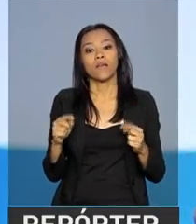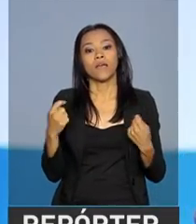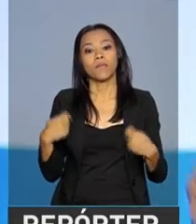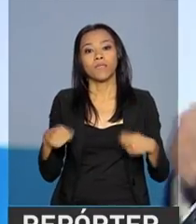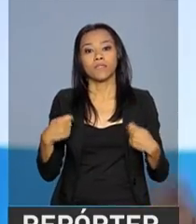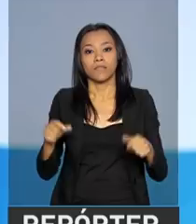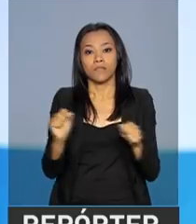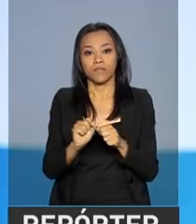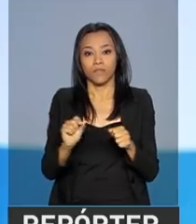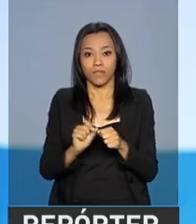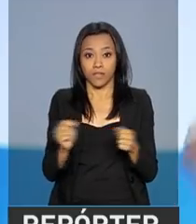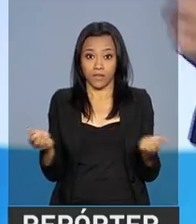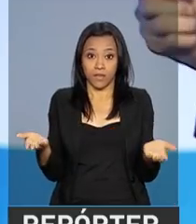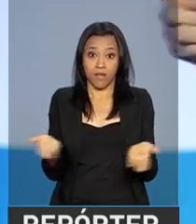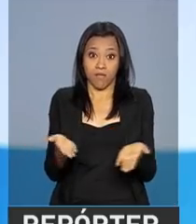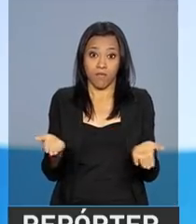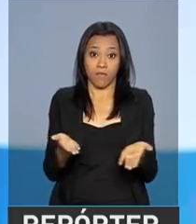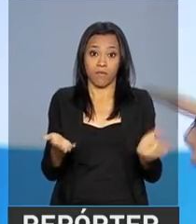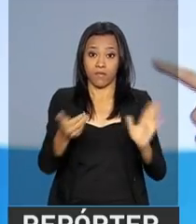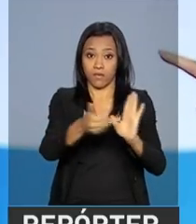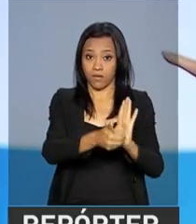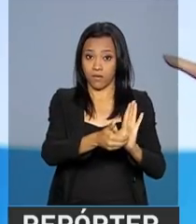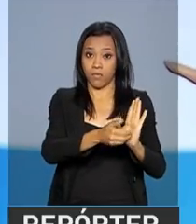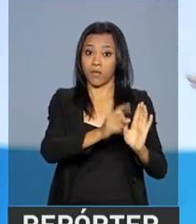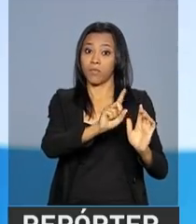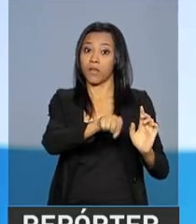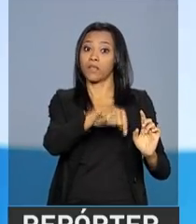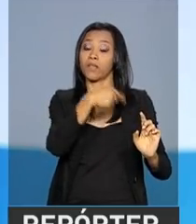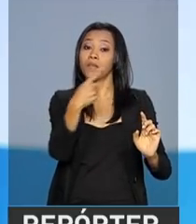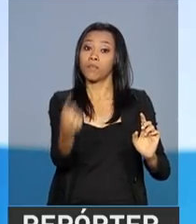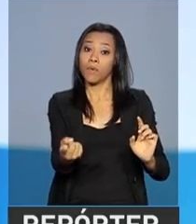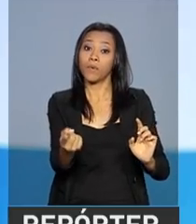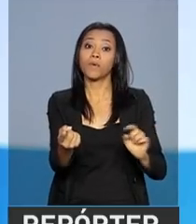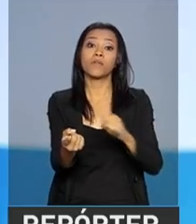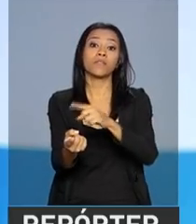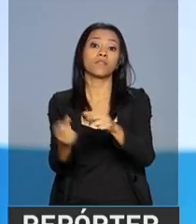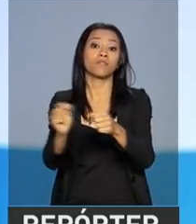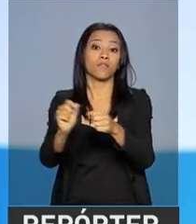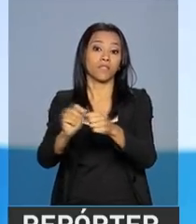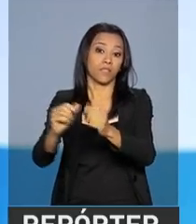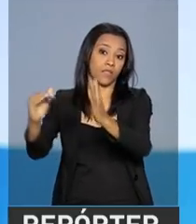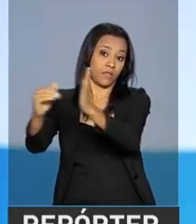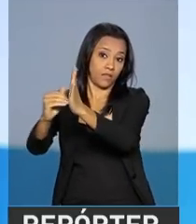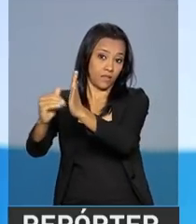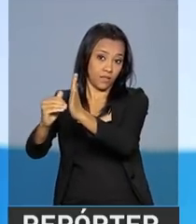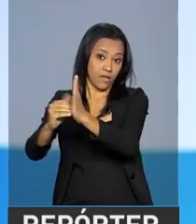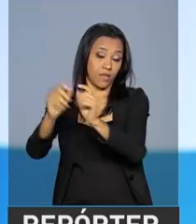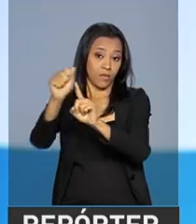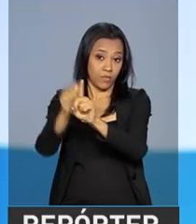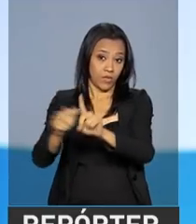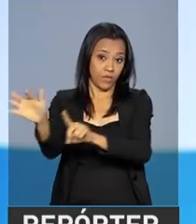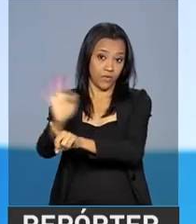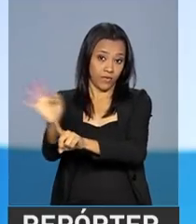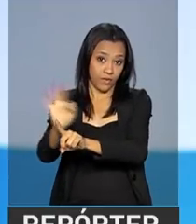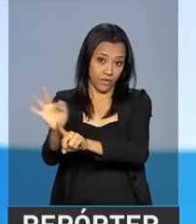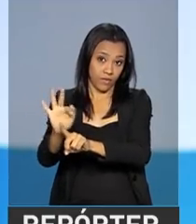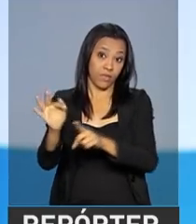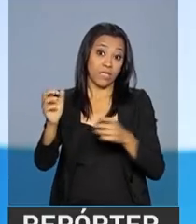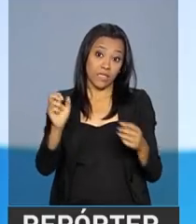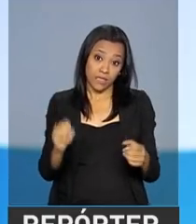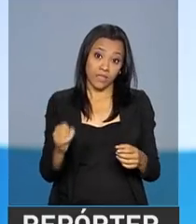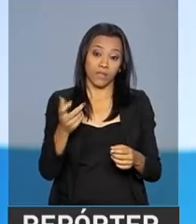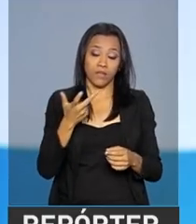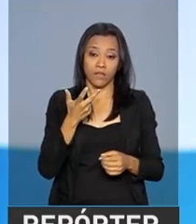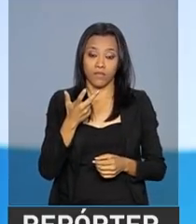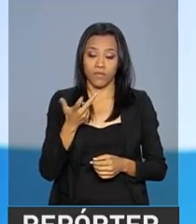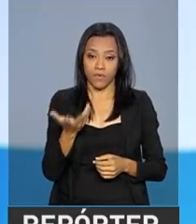na câmara dos deputados para na seqüência realizá lá no senado federal é em fevereiro entretanto se me permite